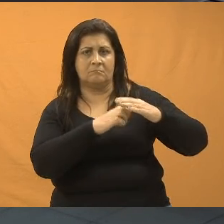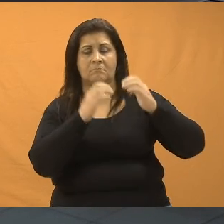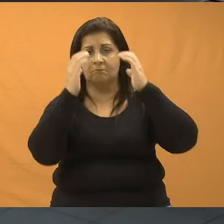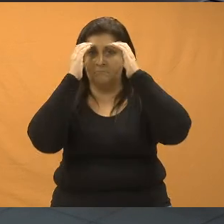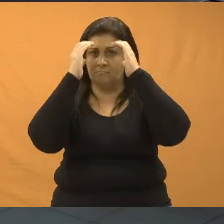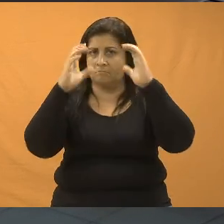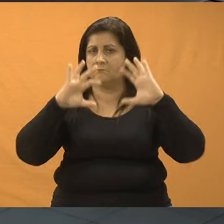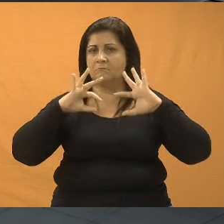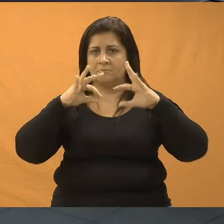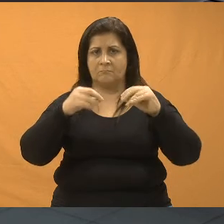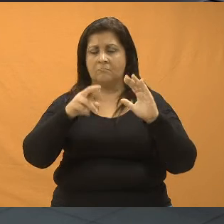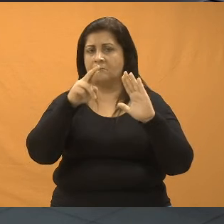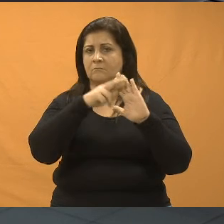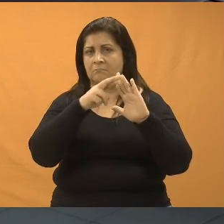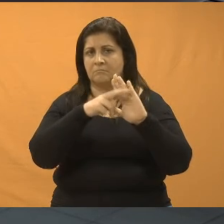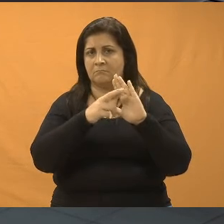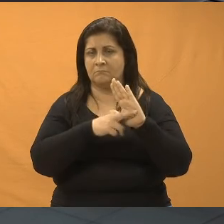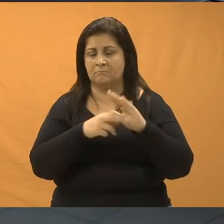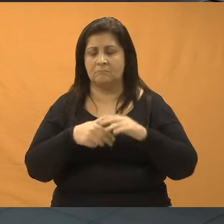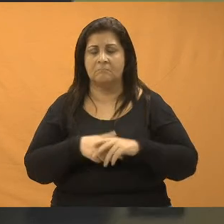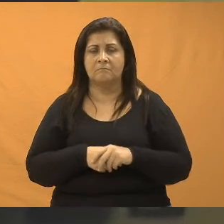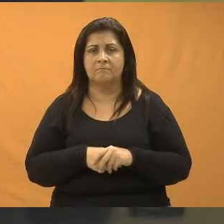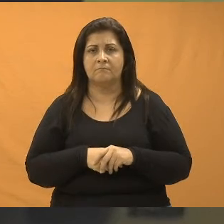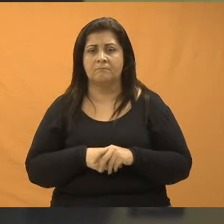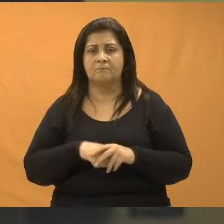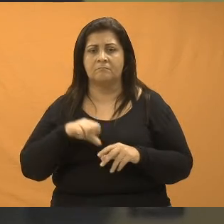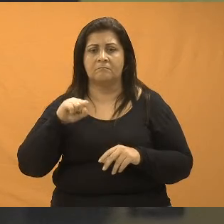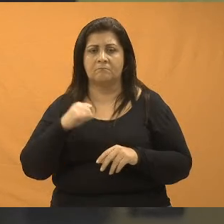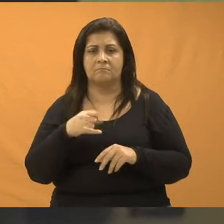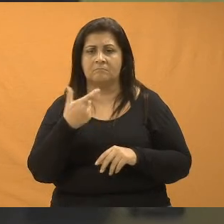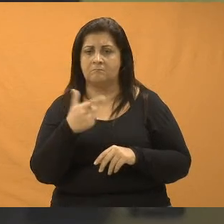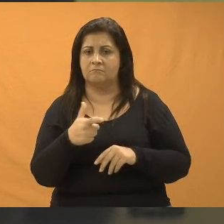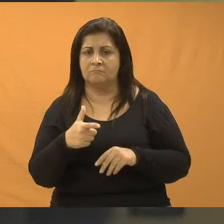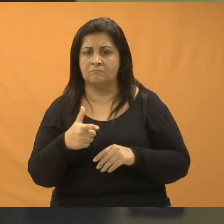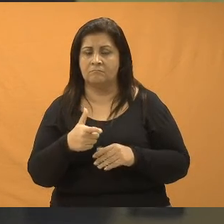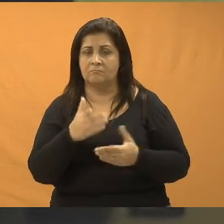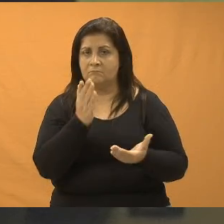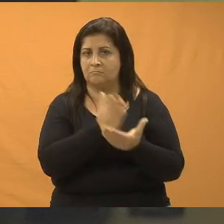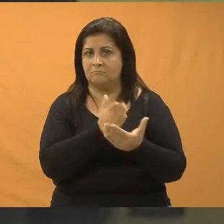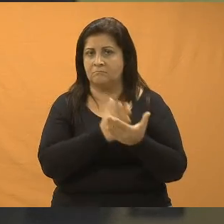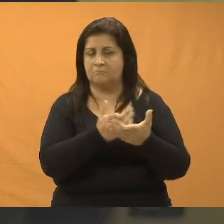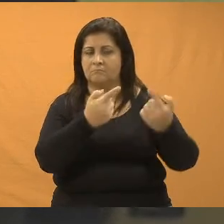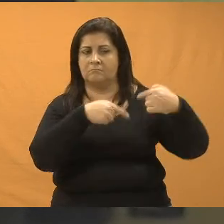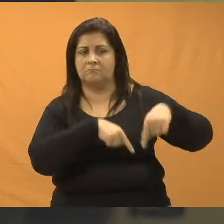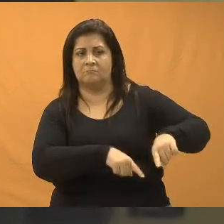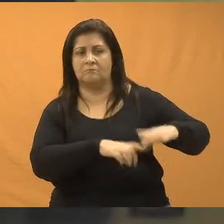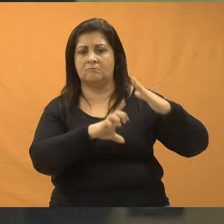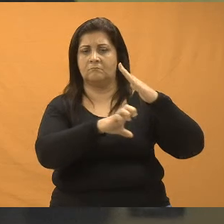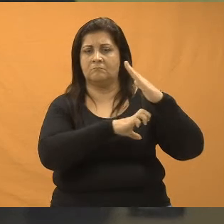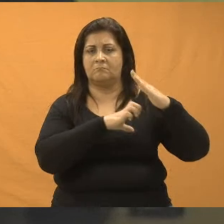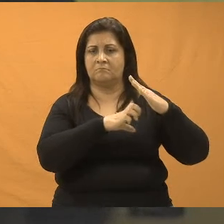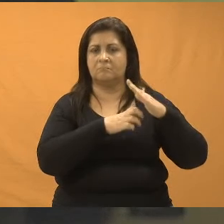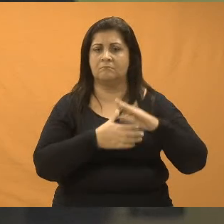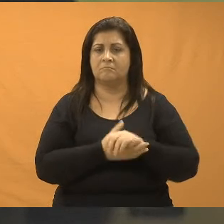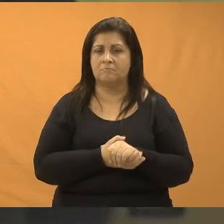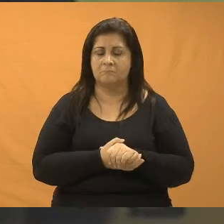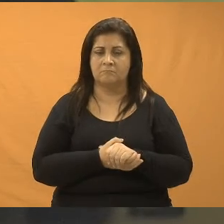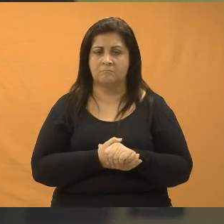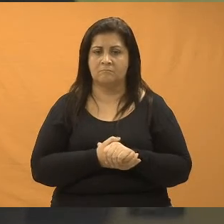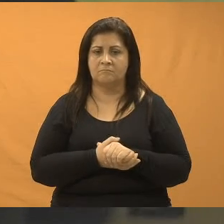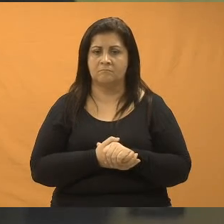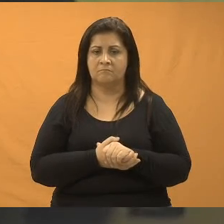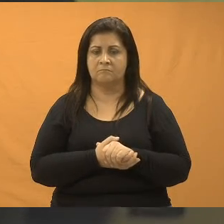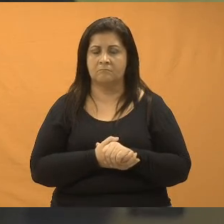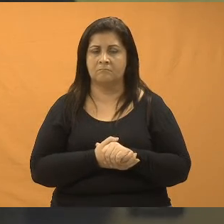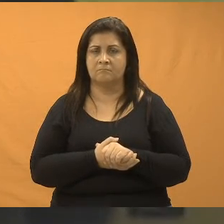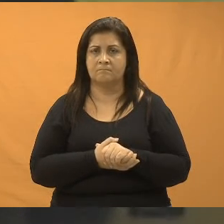requisitos, se não houver nenhuma ação contra a empresa, se não houver nenhuma